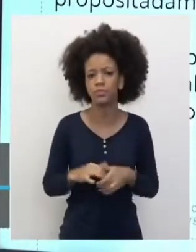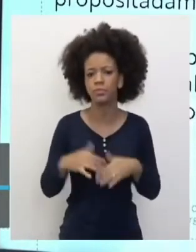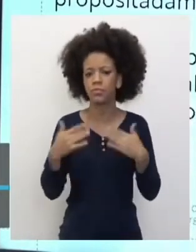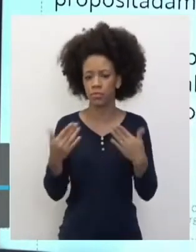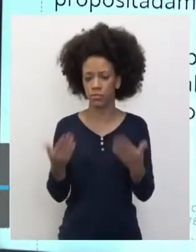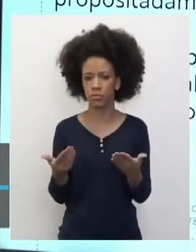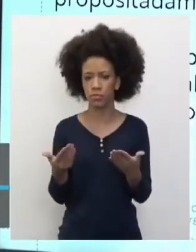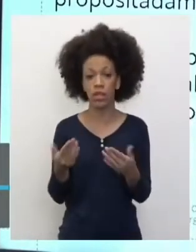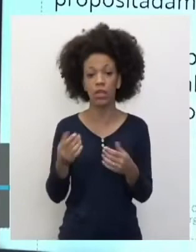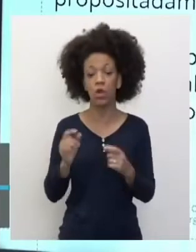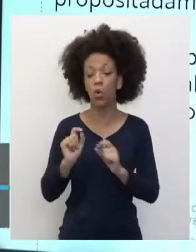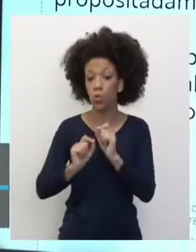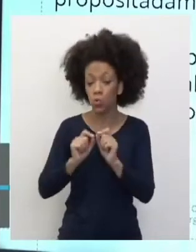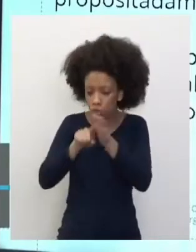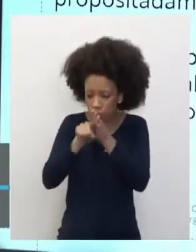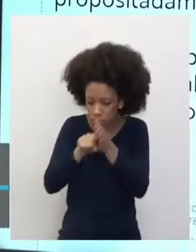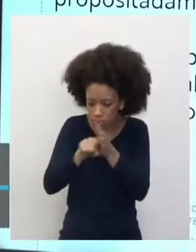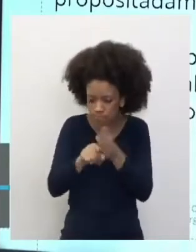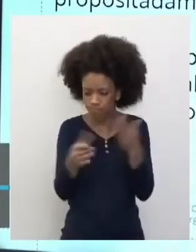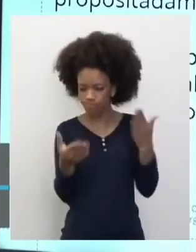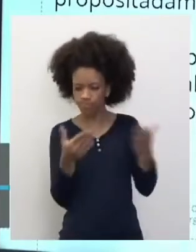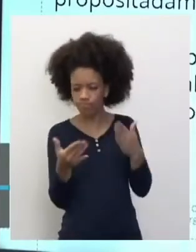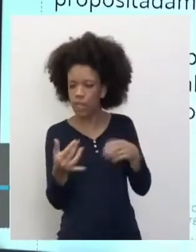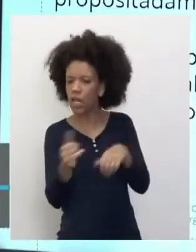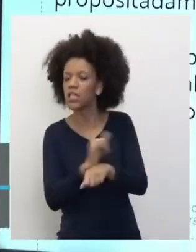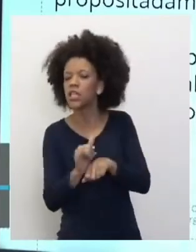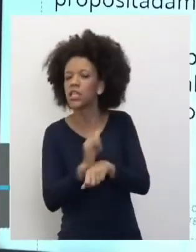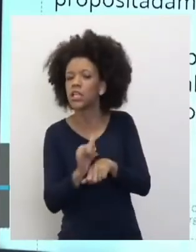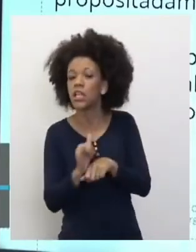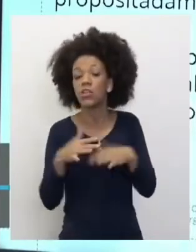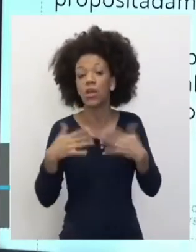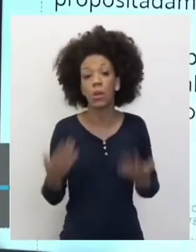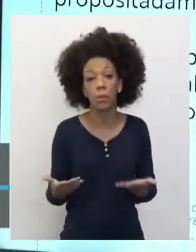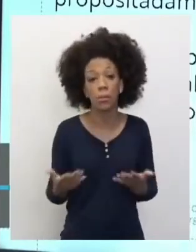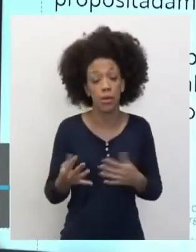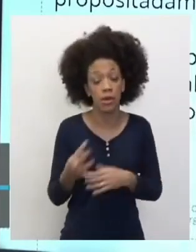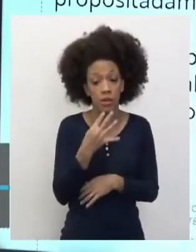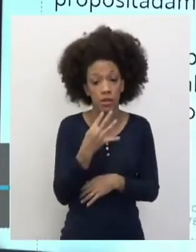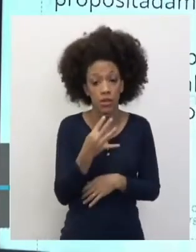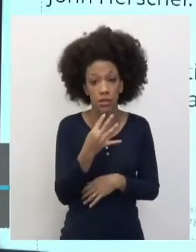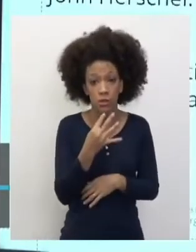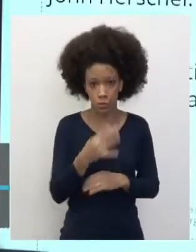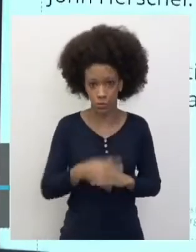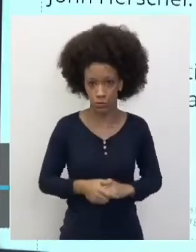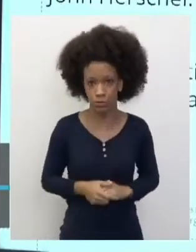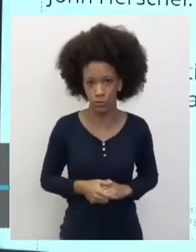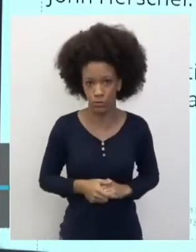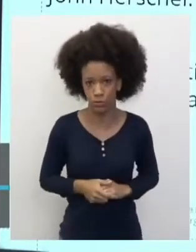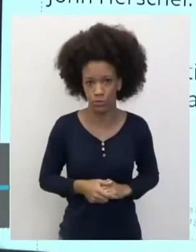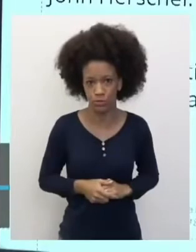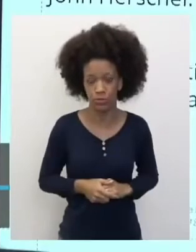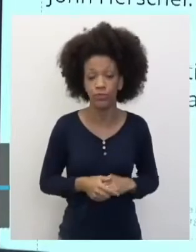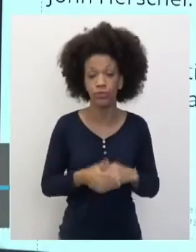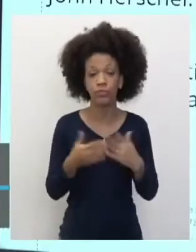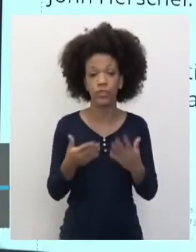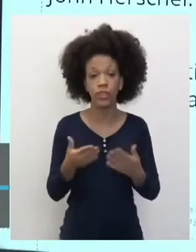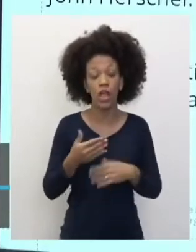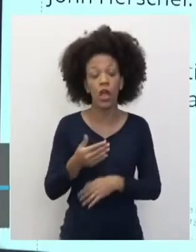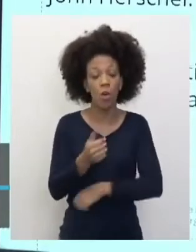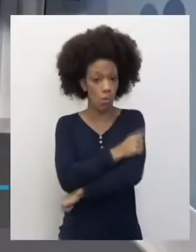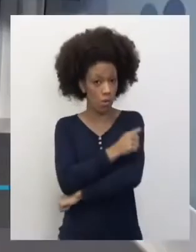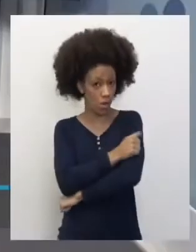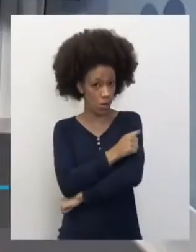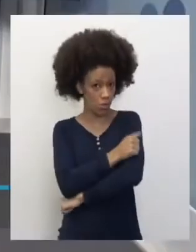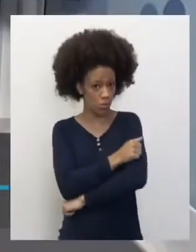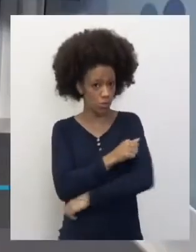caia realmente aí numa fake news. E hoje a gente vai ver estratégias para reconhecer, tá? Helene, um aluninho colocou aqui do